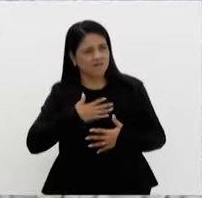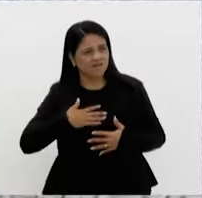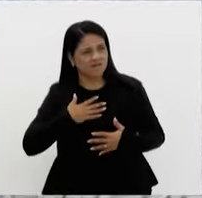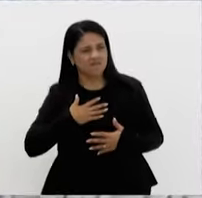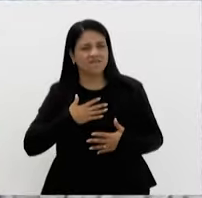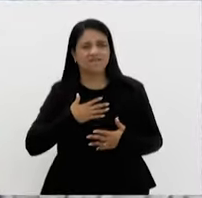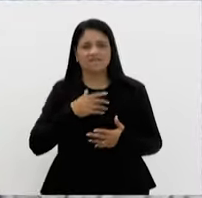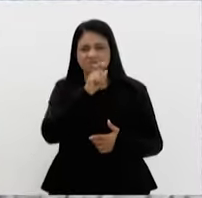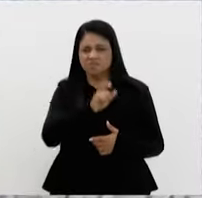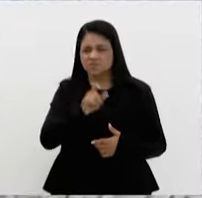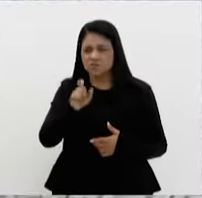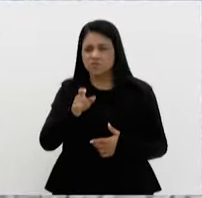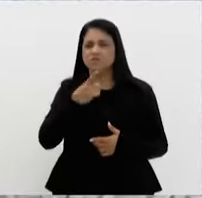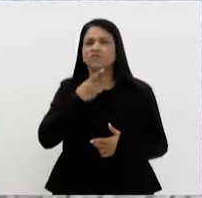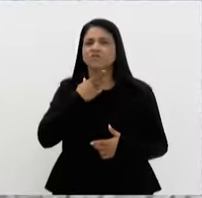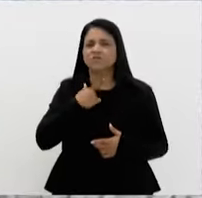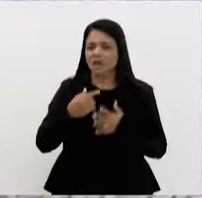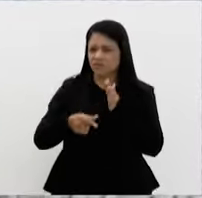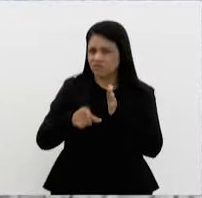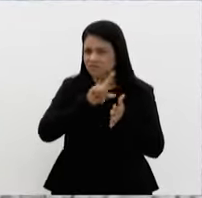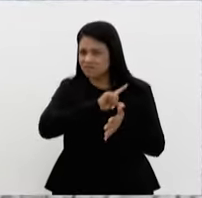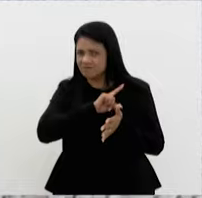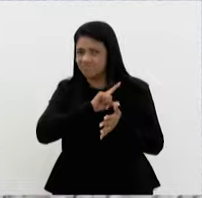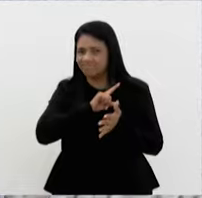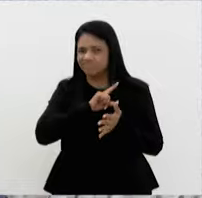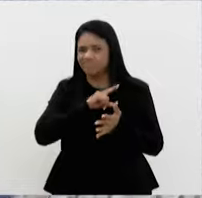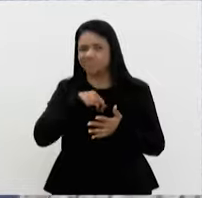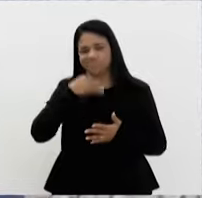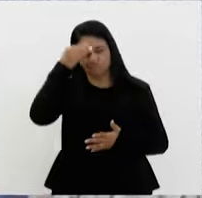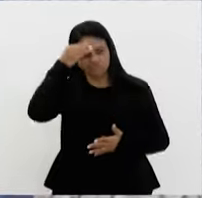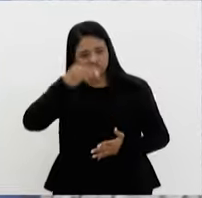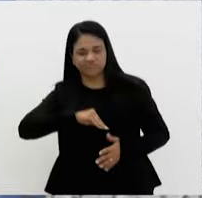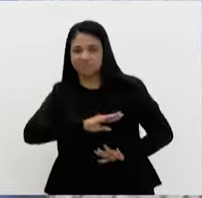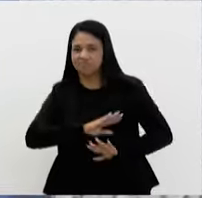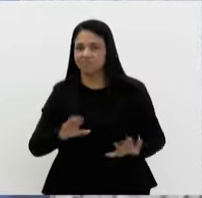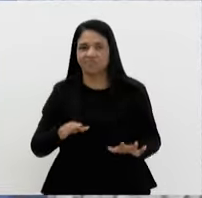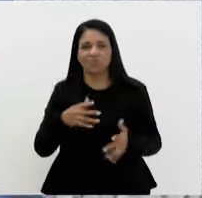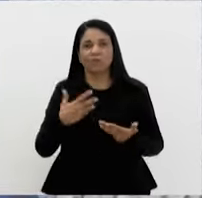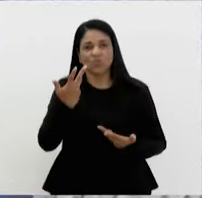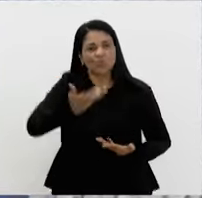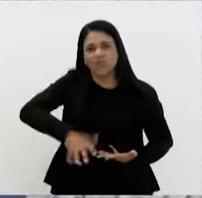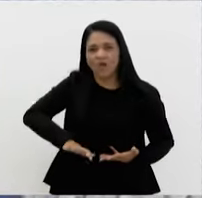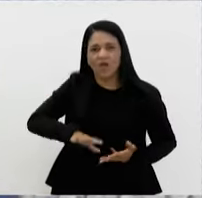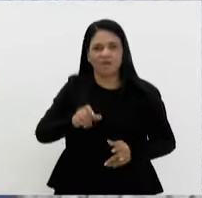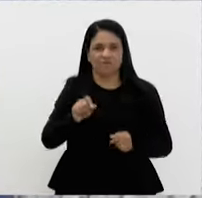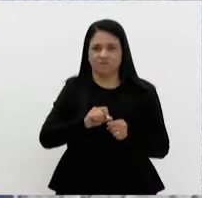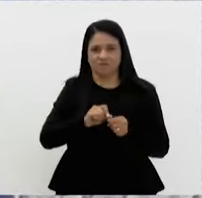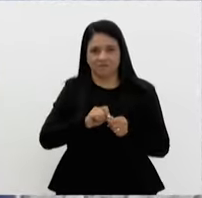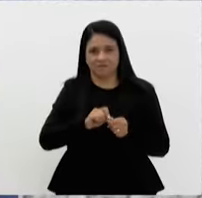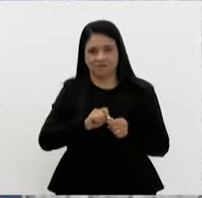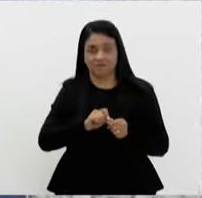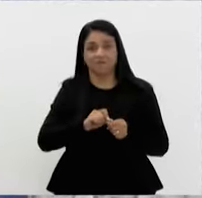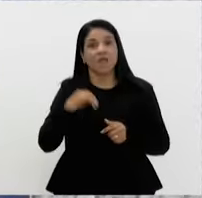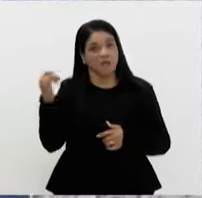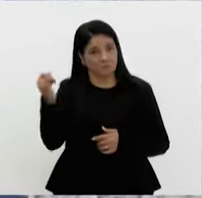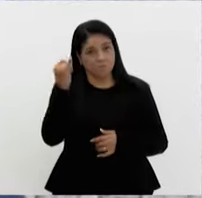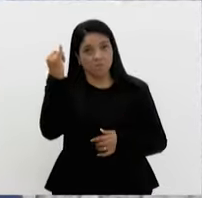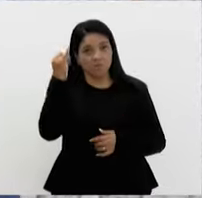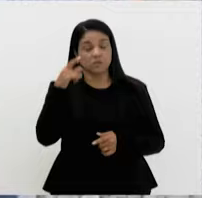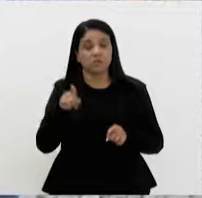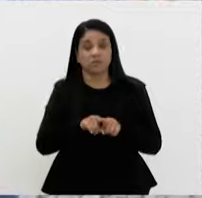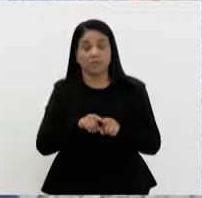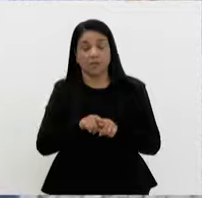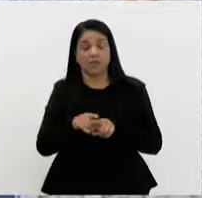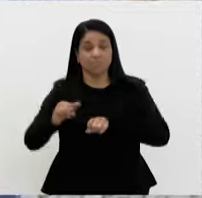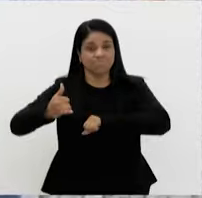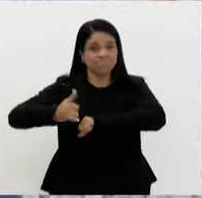as pessoas que tinham vontade de fazer anteriormente, deixam de fazer. Insônia também é bem importante. Ganho de peso, porque você